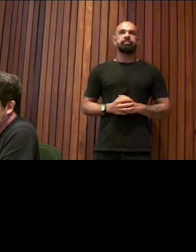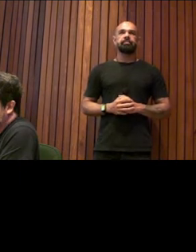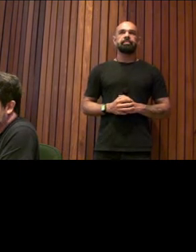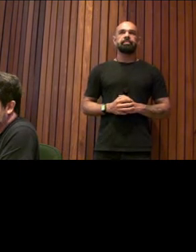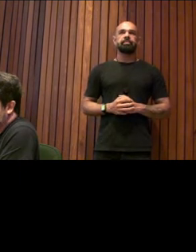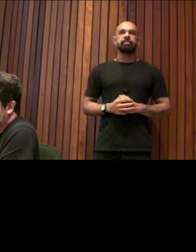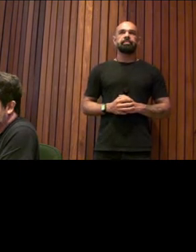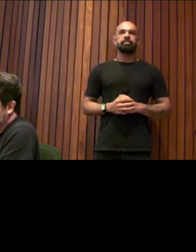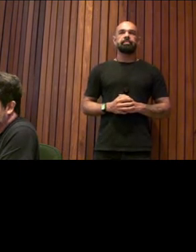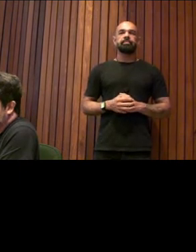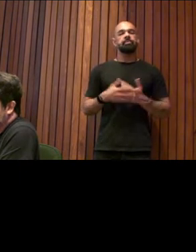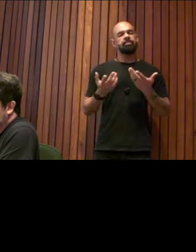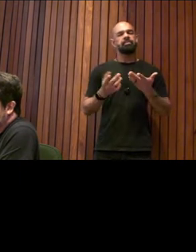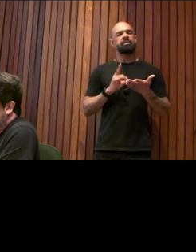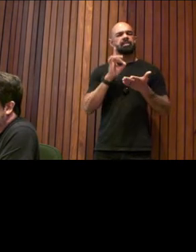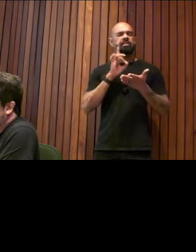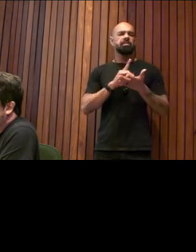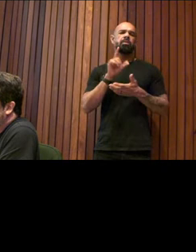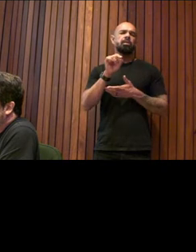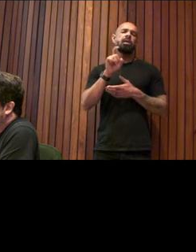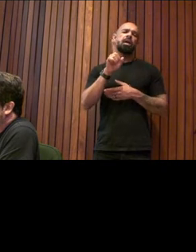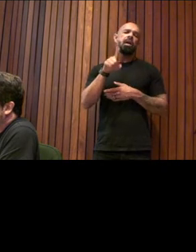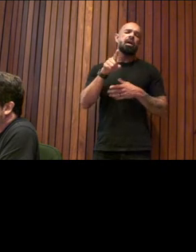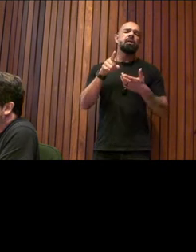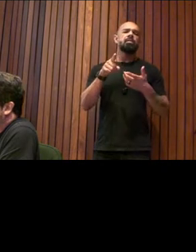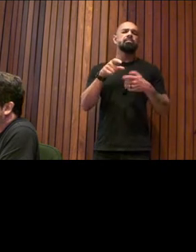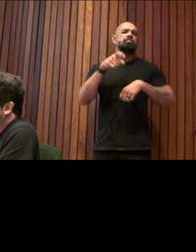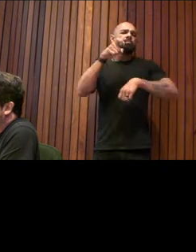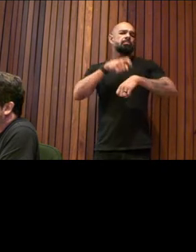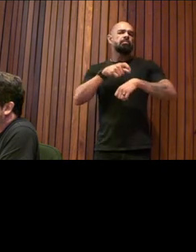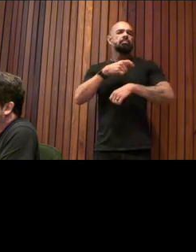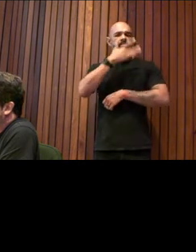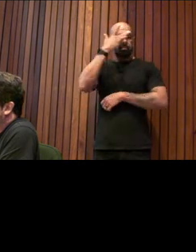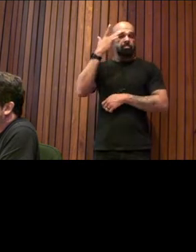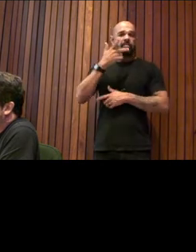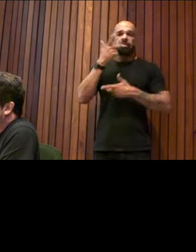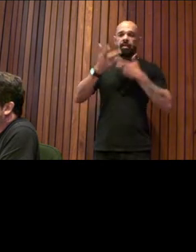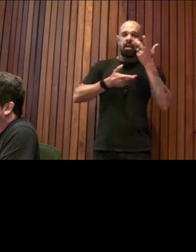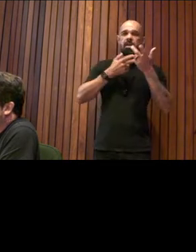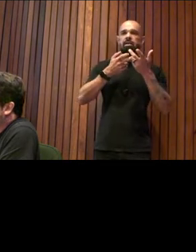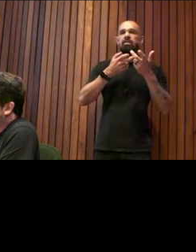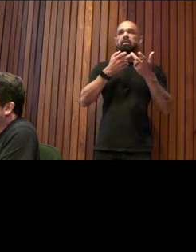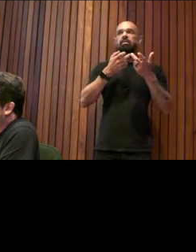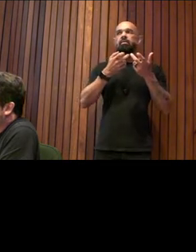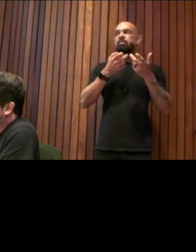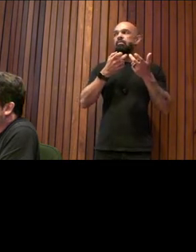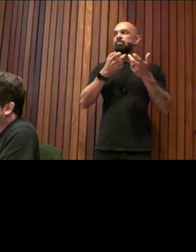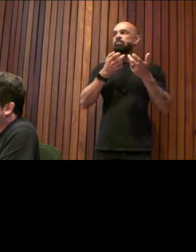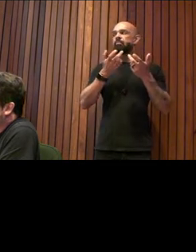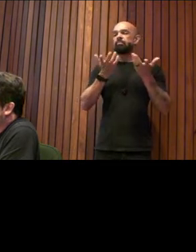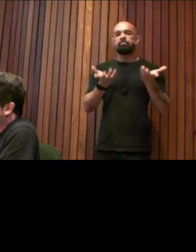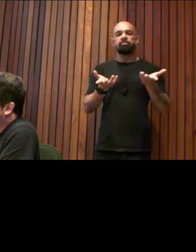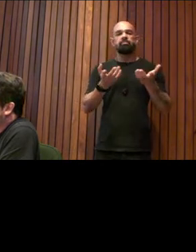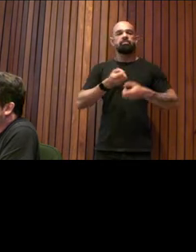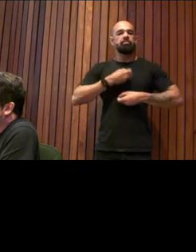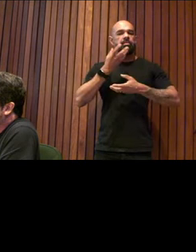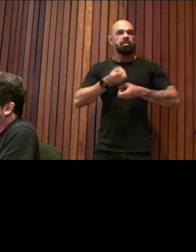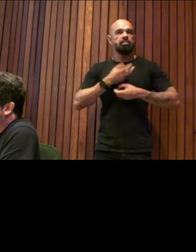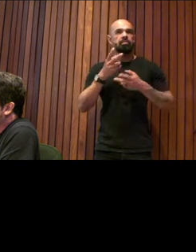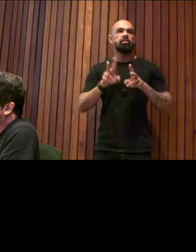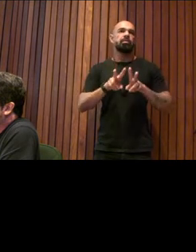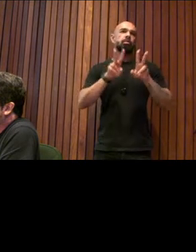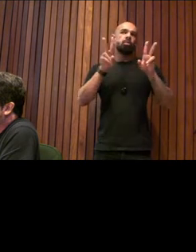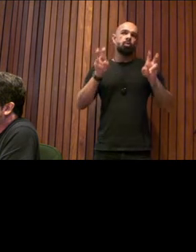Assim, na verdade, é mais para ter um espaço mesmo para que as pessoas, né, possam falar, possam, enfim, se manifestar sobre